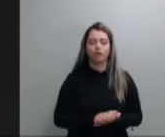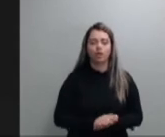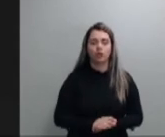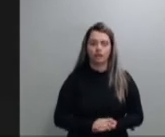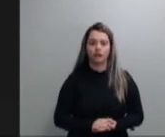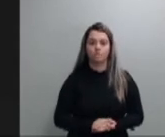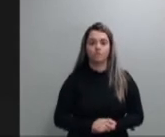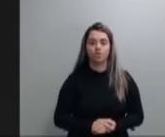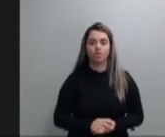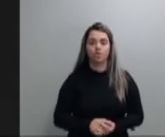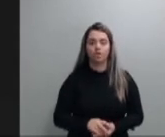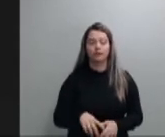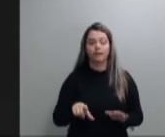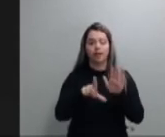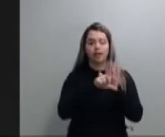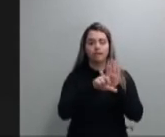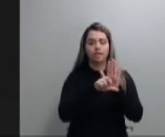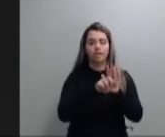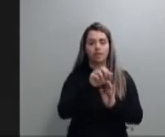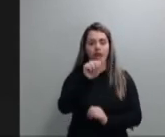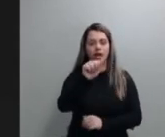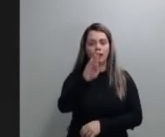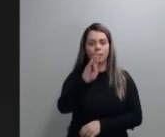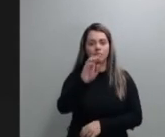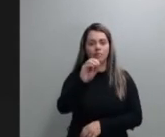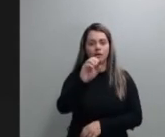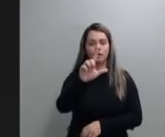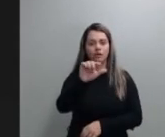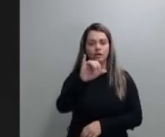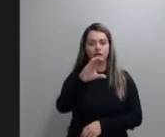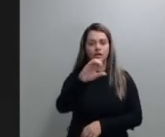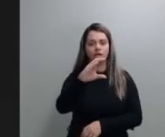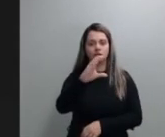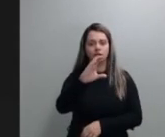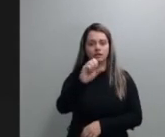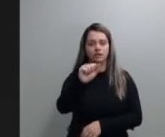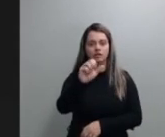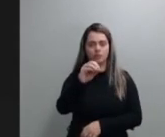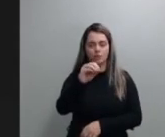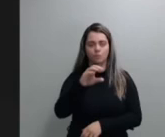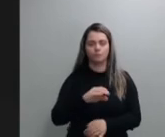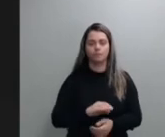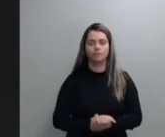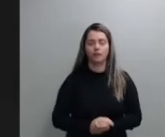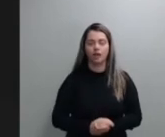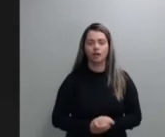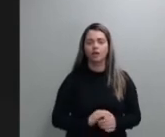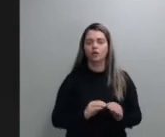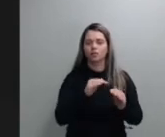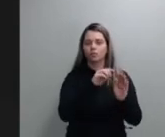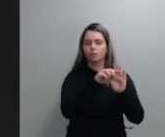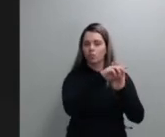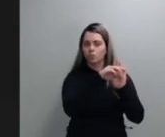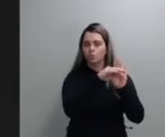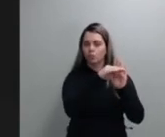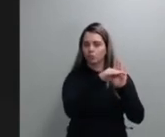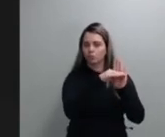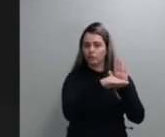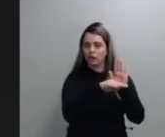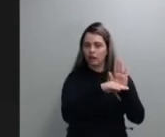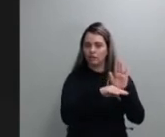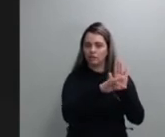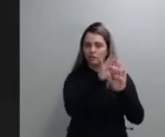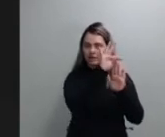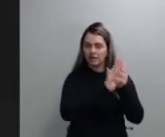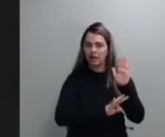abolicionista e beneficia os acusados e condenados com base no tipo extinto nos termos do artigo segundo do código penal em exame acerca da